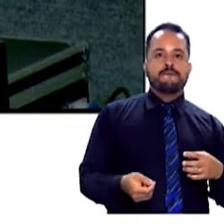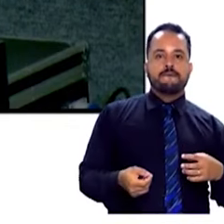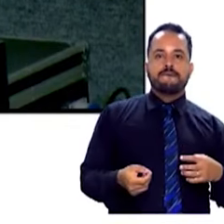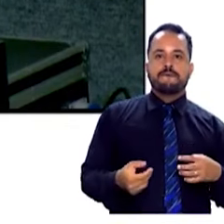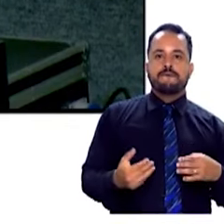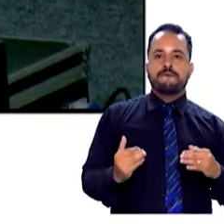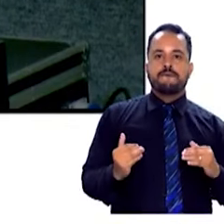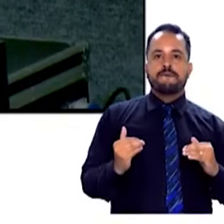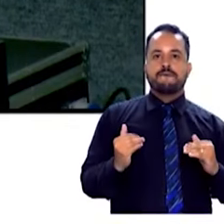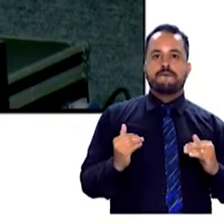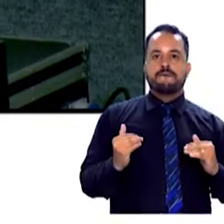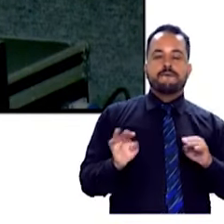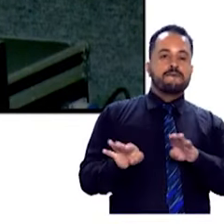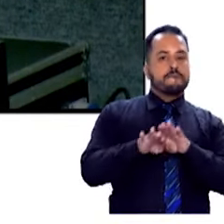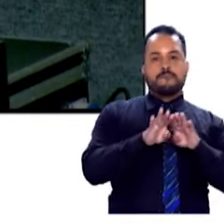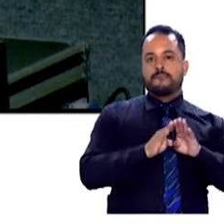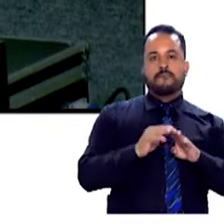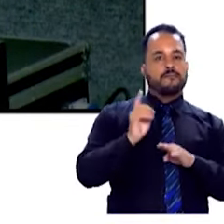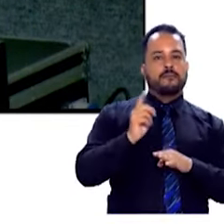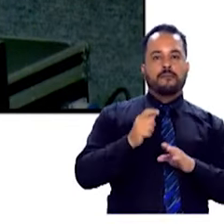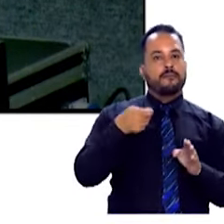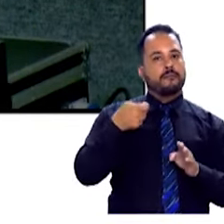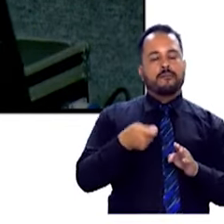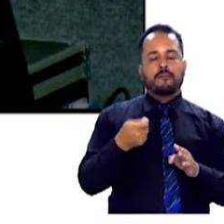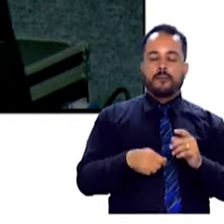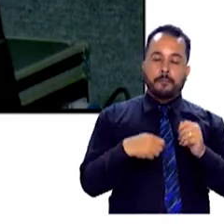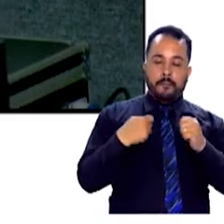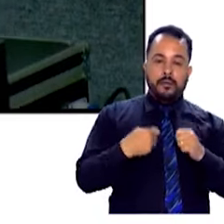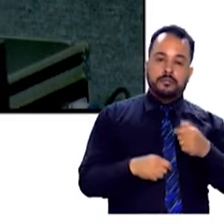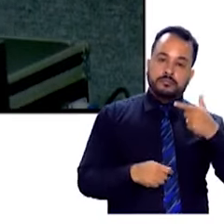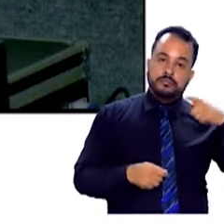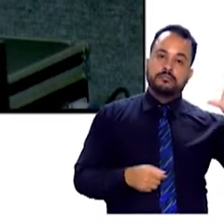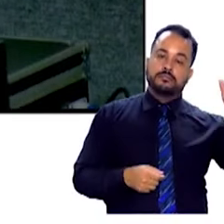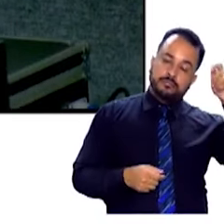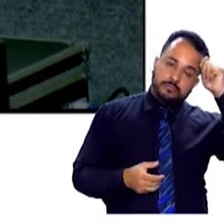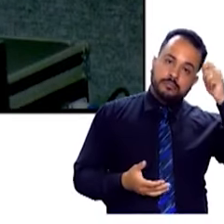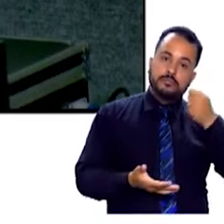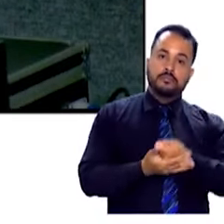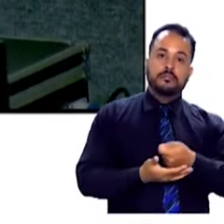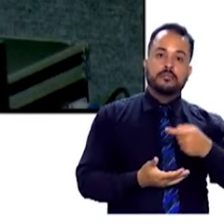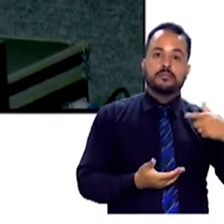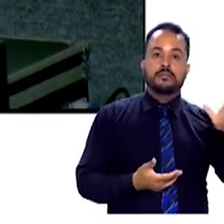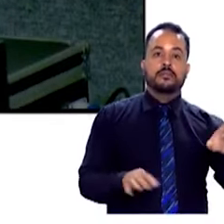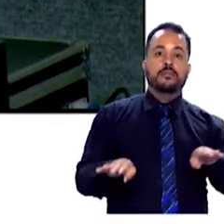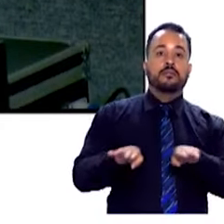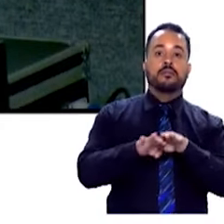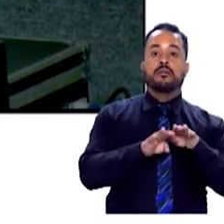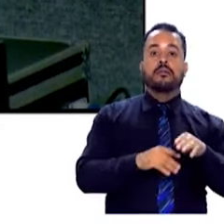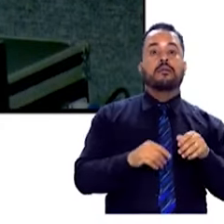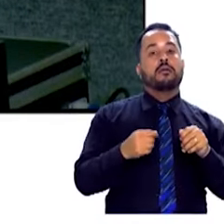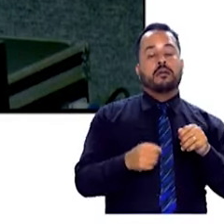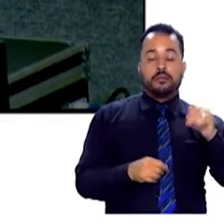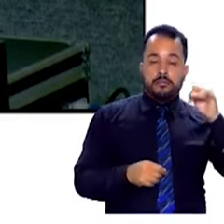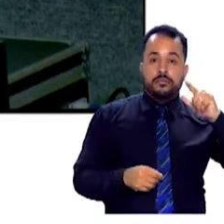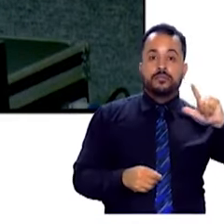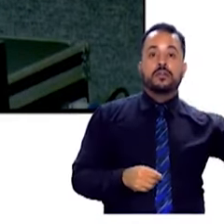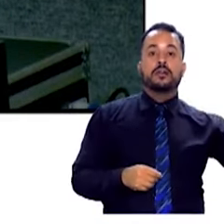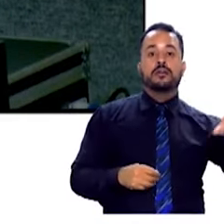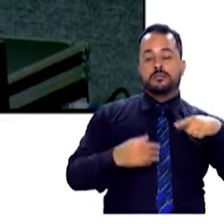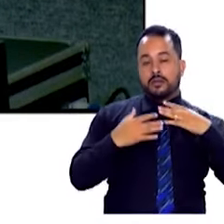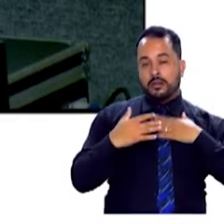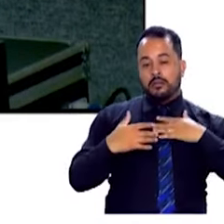eu tenho uma obrigação alternativa eu ou decido igual ou explico porque que tem que ser decidido diferente faço uma